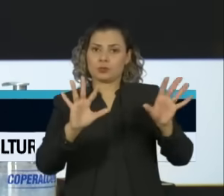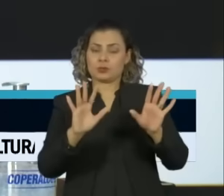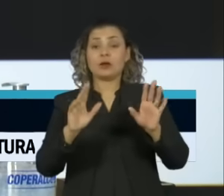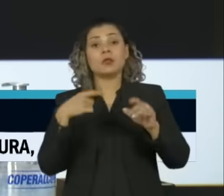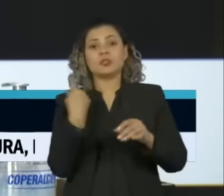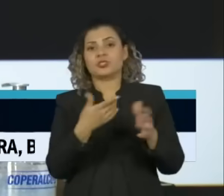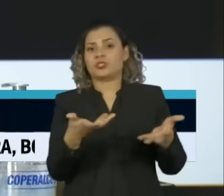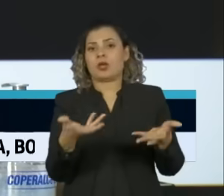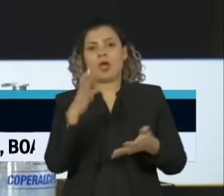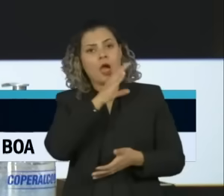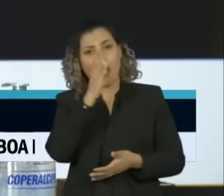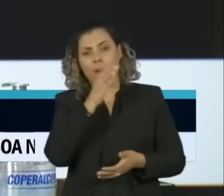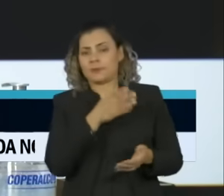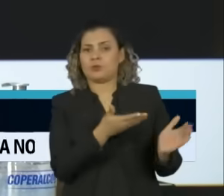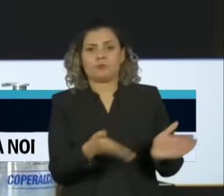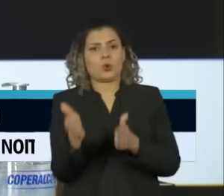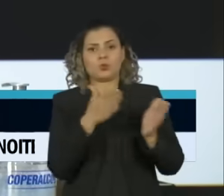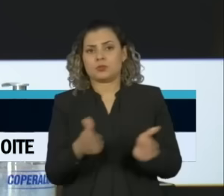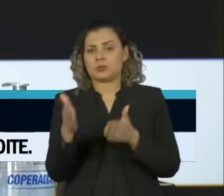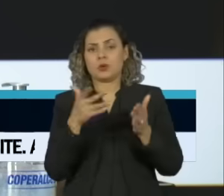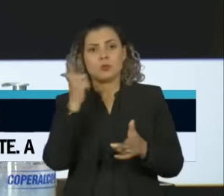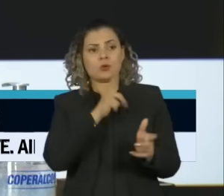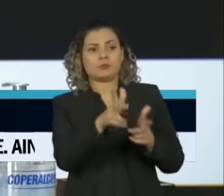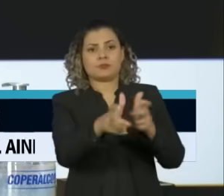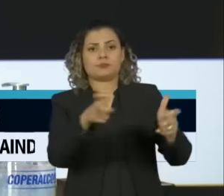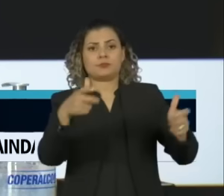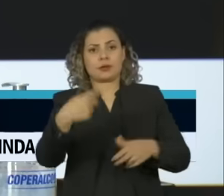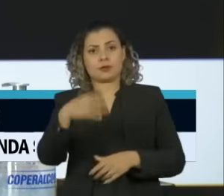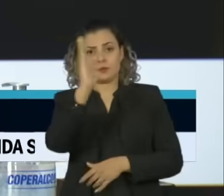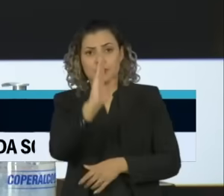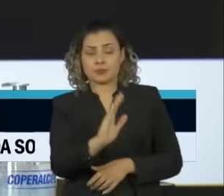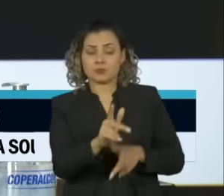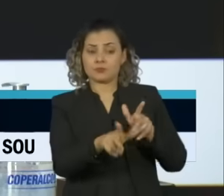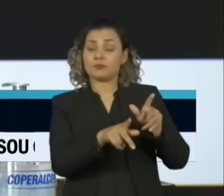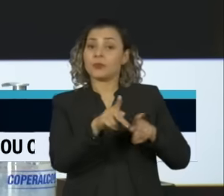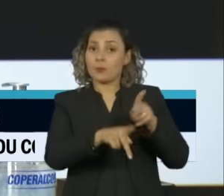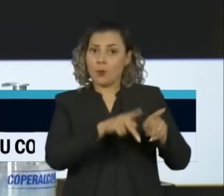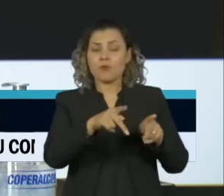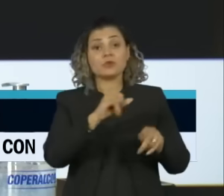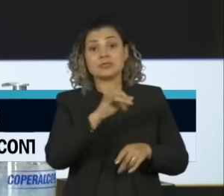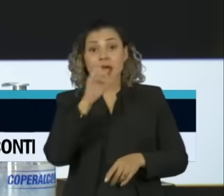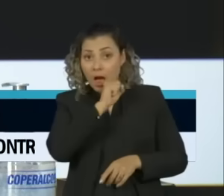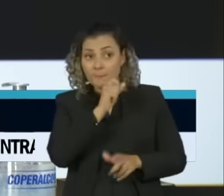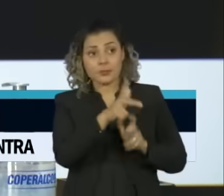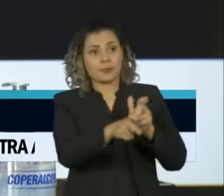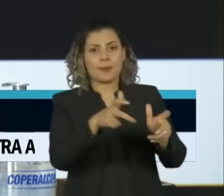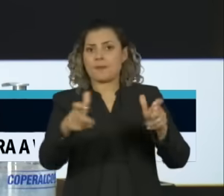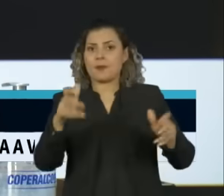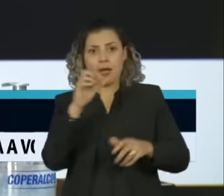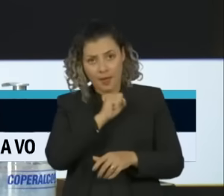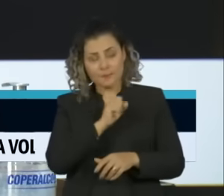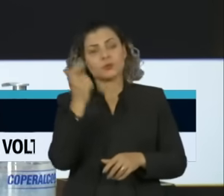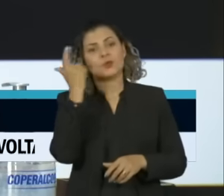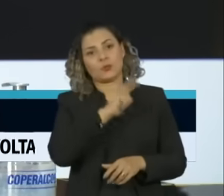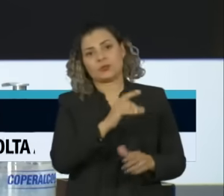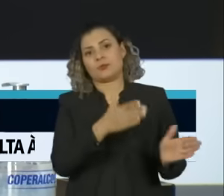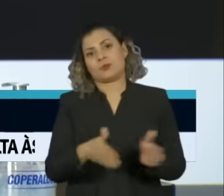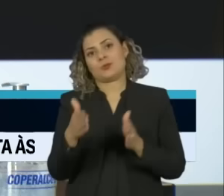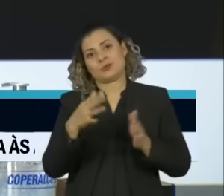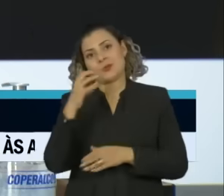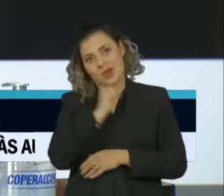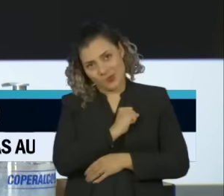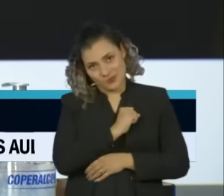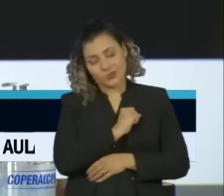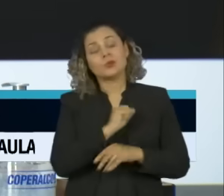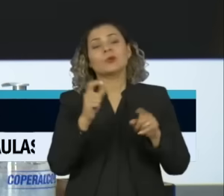para a proteção mais rápida da população brasileira. Quanto mais rápido for, maior será a produção,